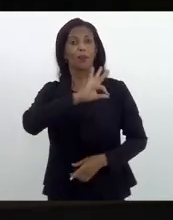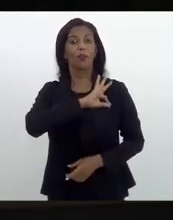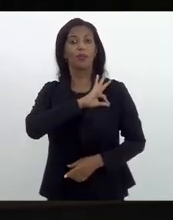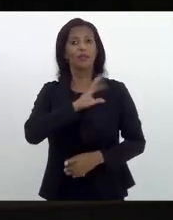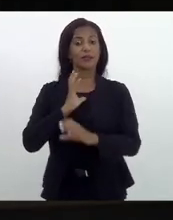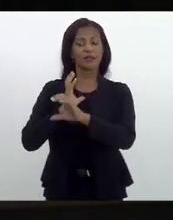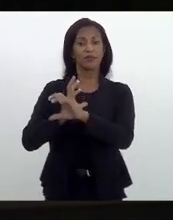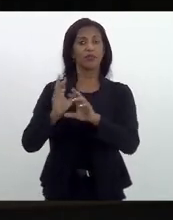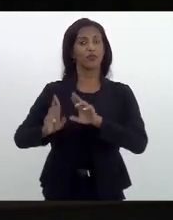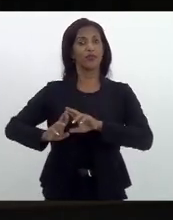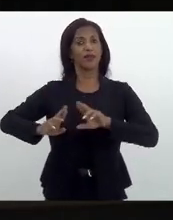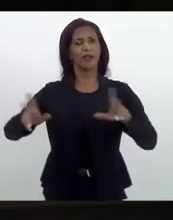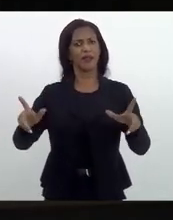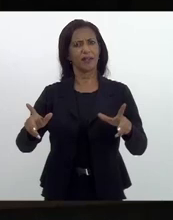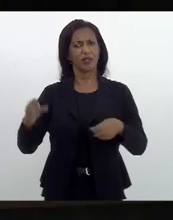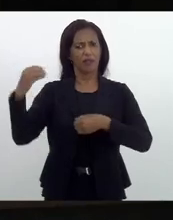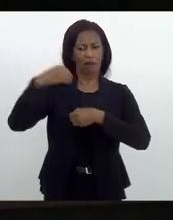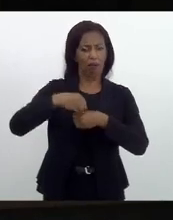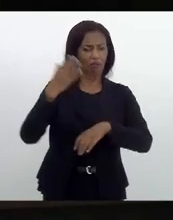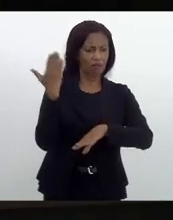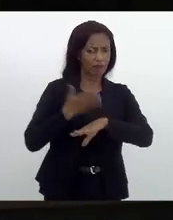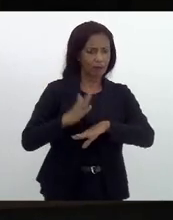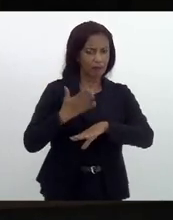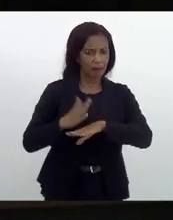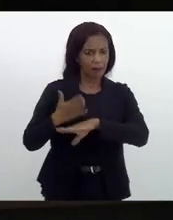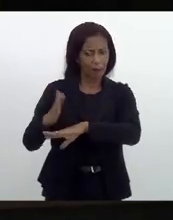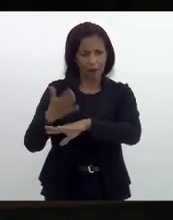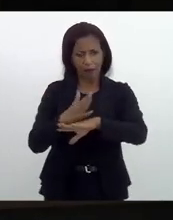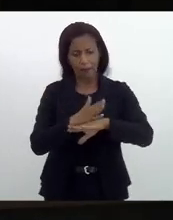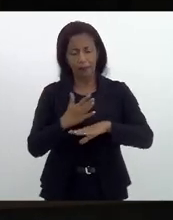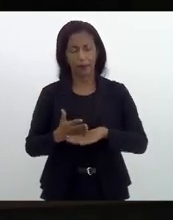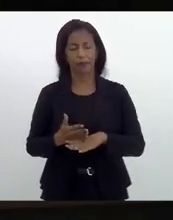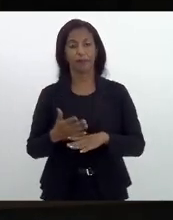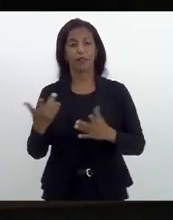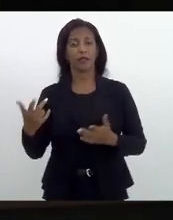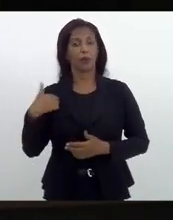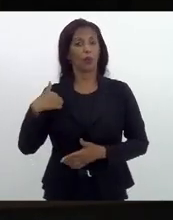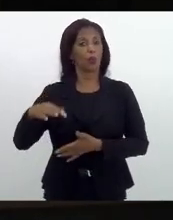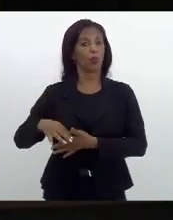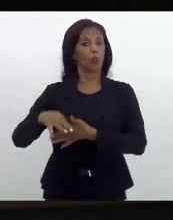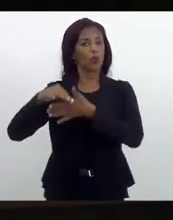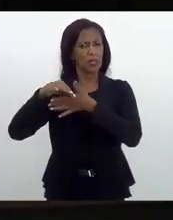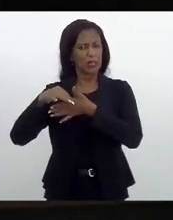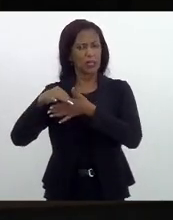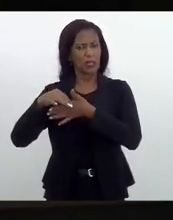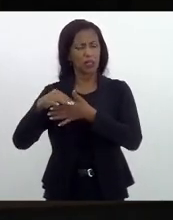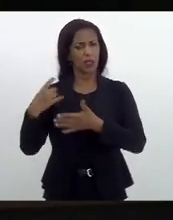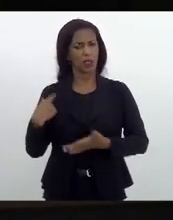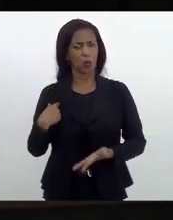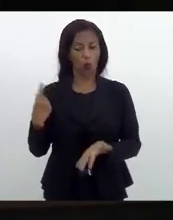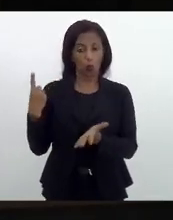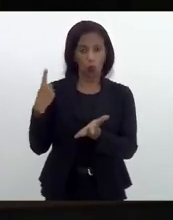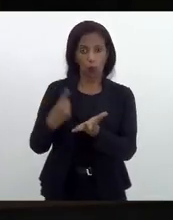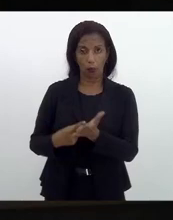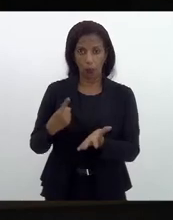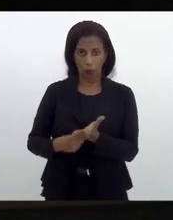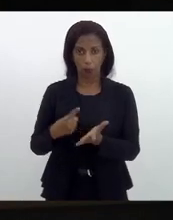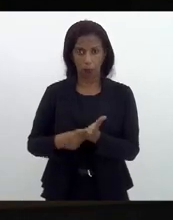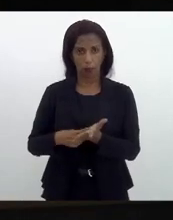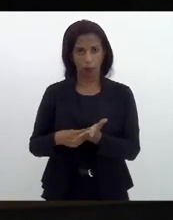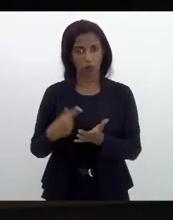outro concurso. E eu quero reiterar, e aí como líder do governo, não, mas como compromisso do que fizemos. Nós precisamos dar essa